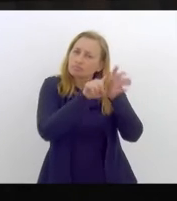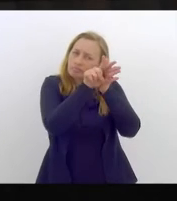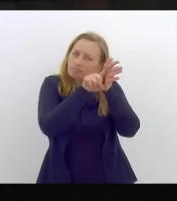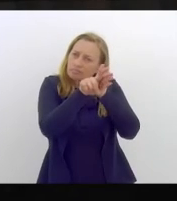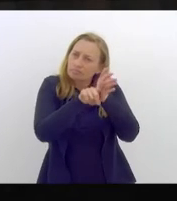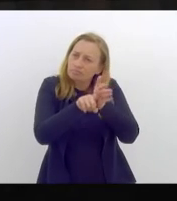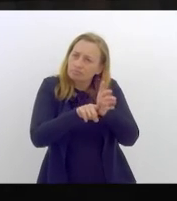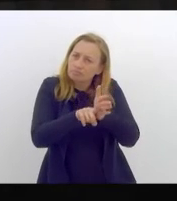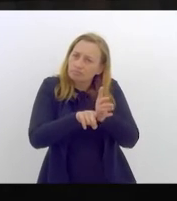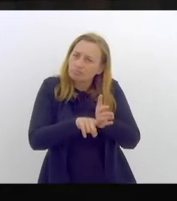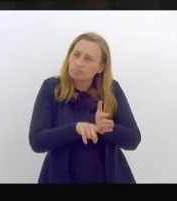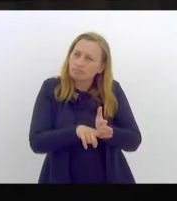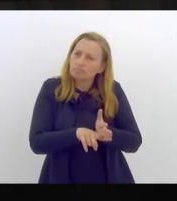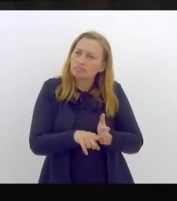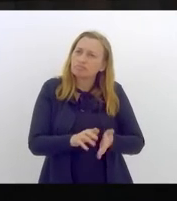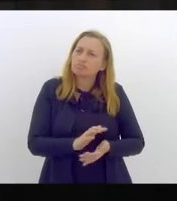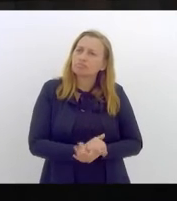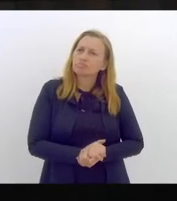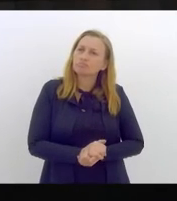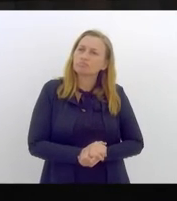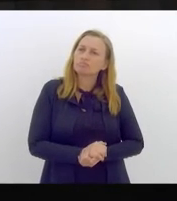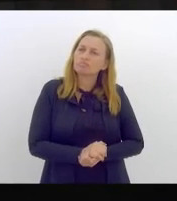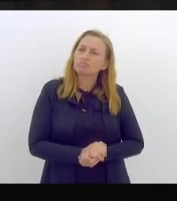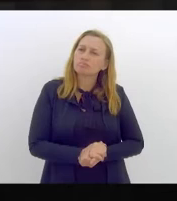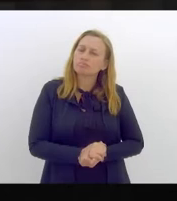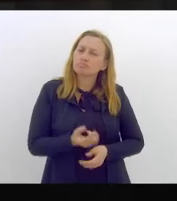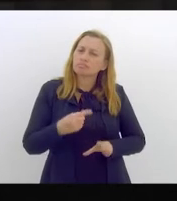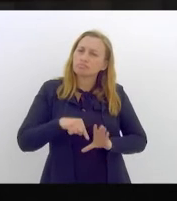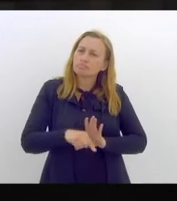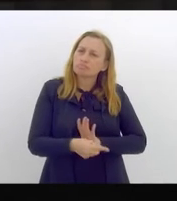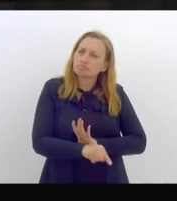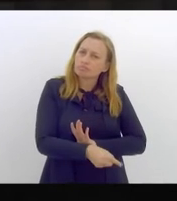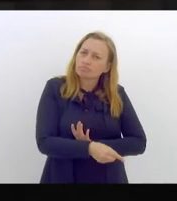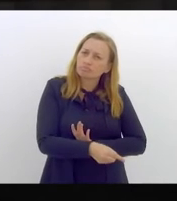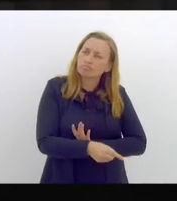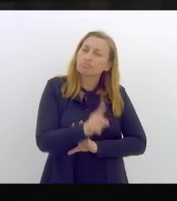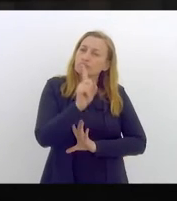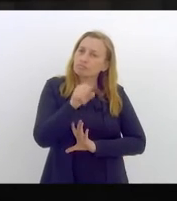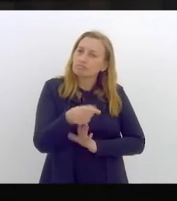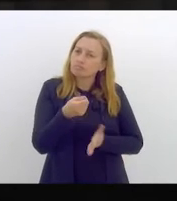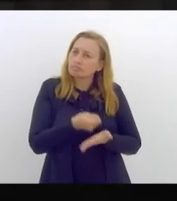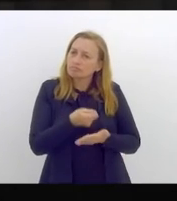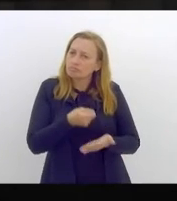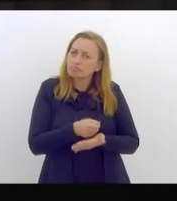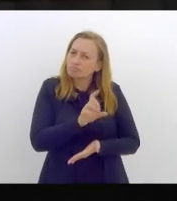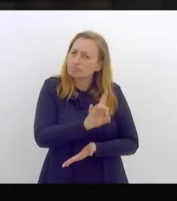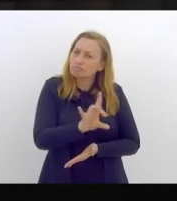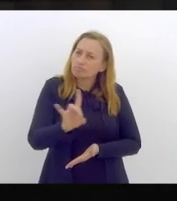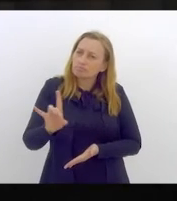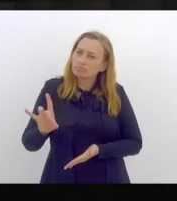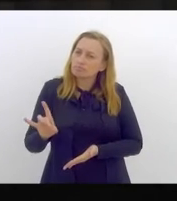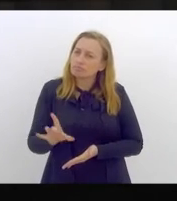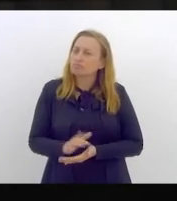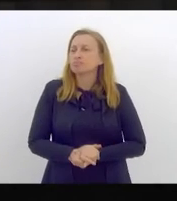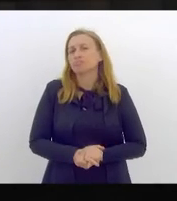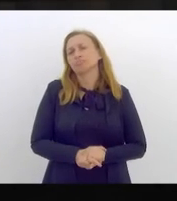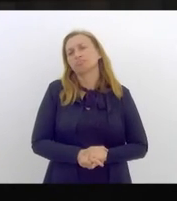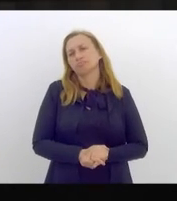análises, feitas com o grau de profundidade que é exigido por cada um daqueles que